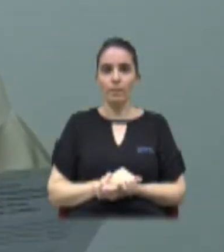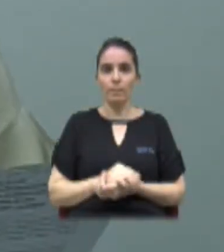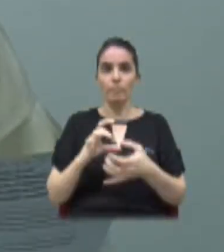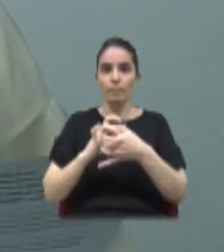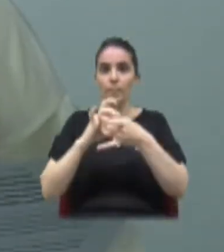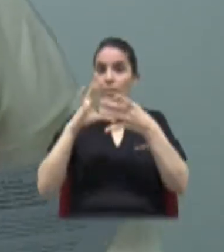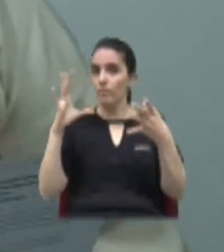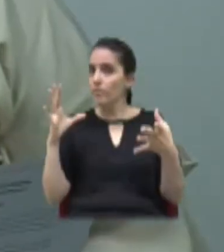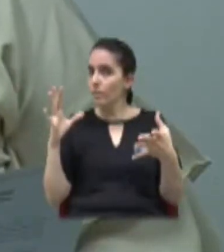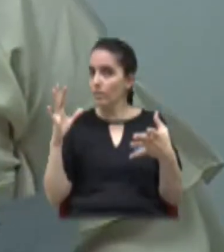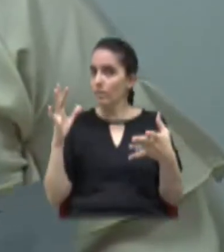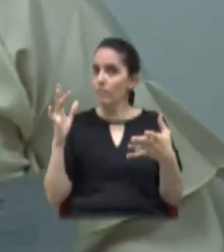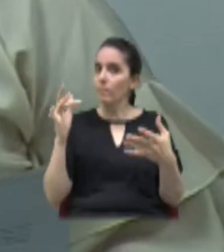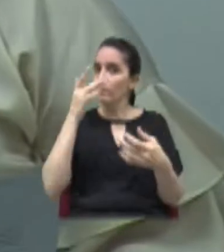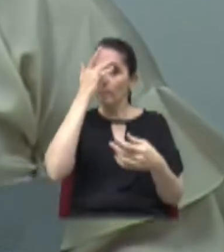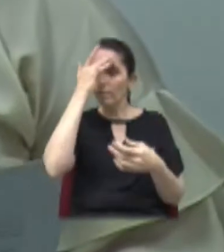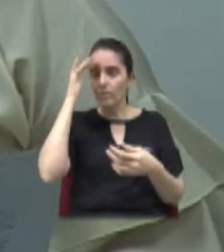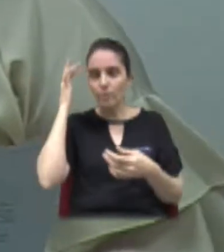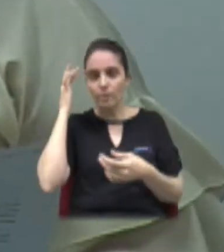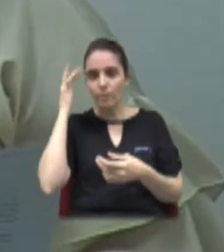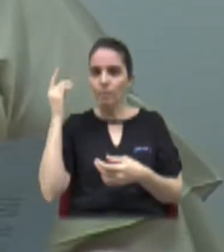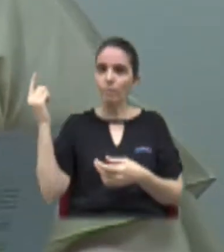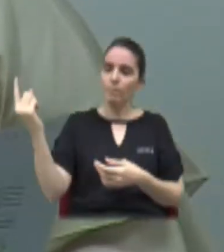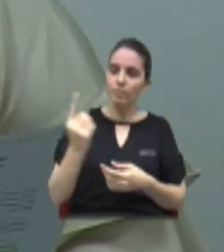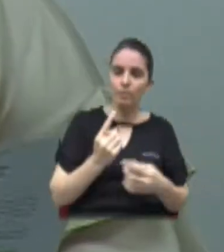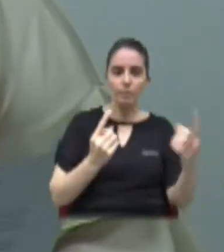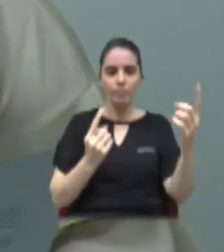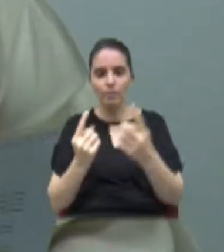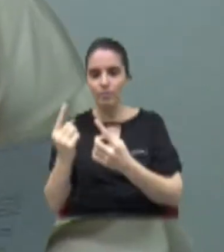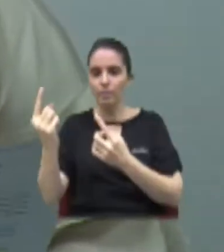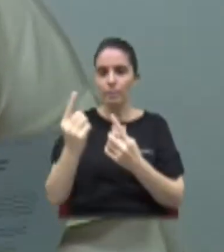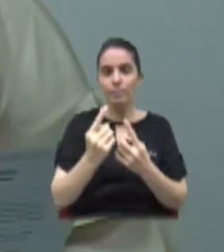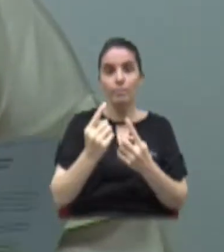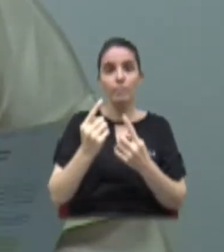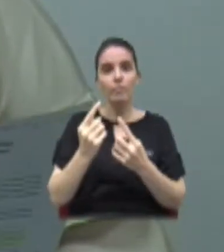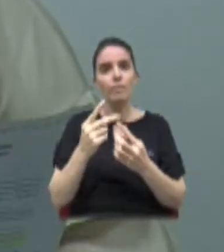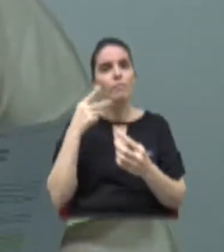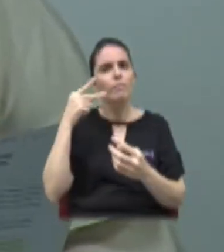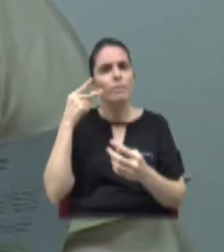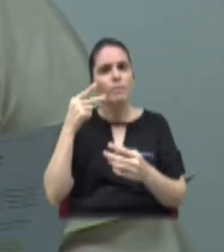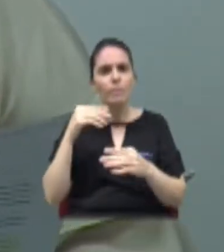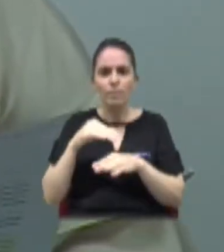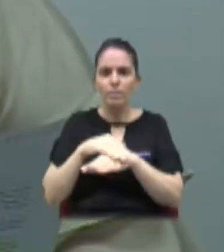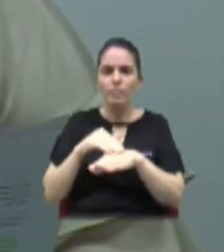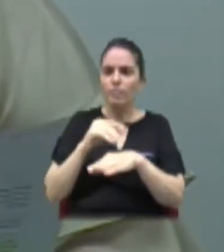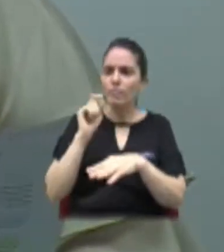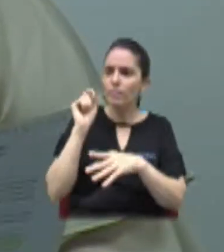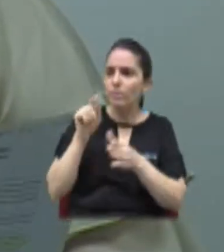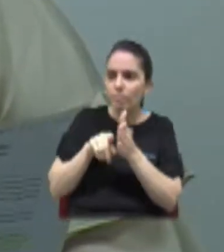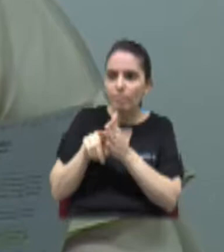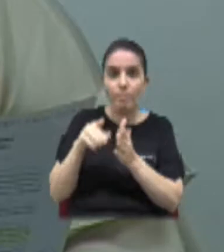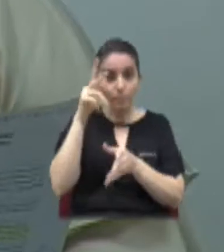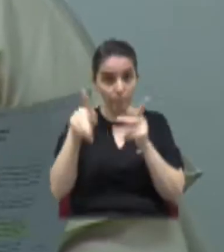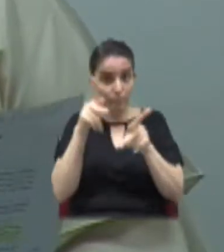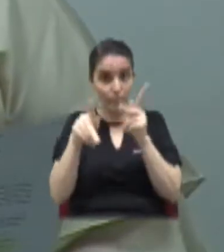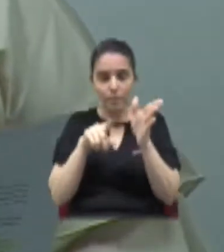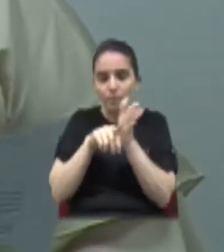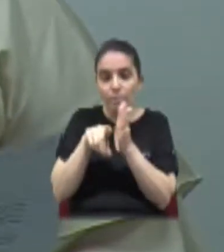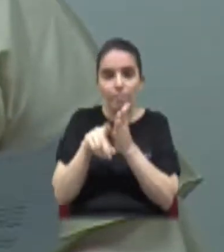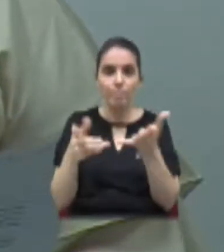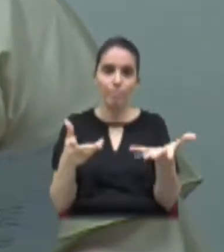que acaba tendo, vai ter muita visibilidade para as pessoas, principalmente as pessoas que necessitam, né? Colocando isso via